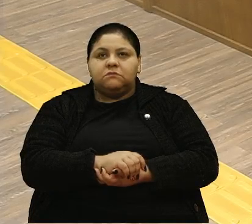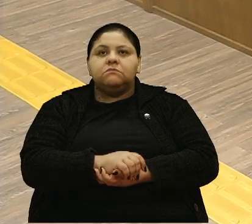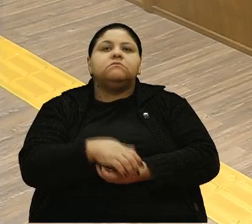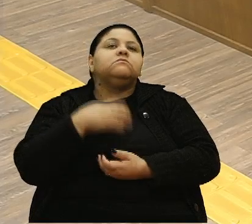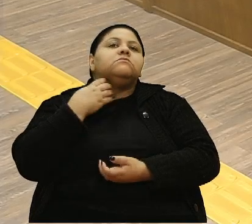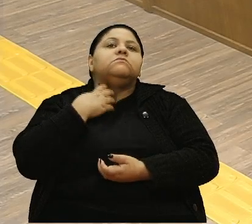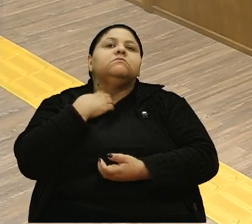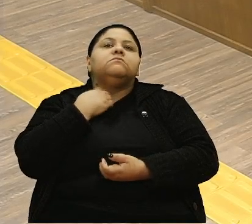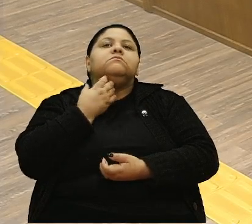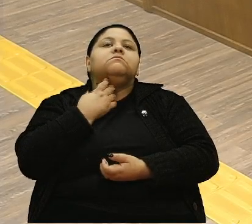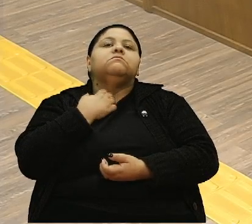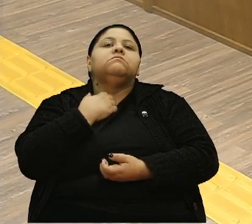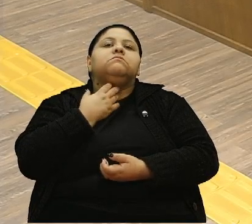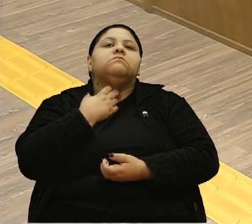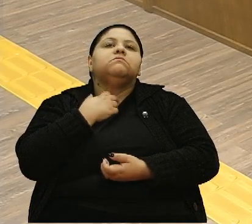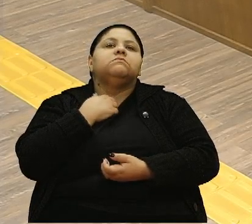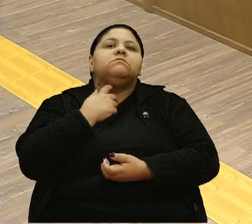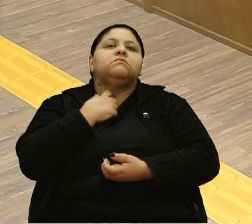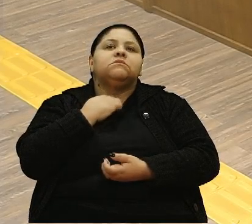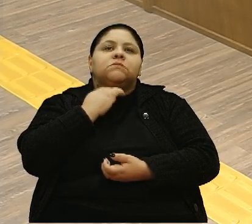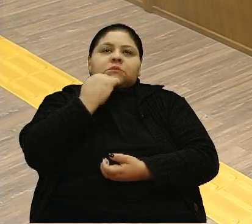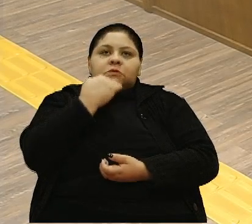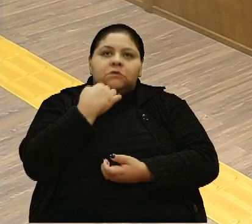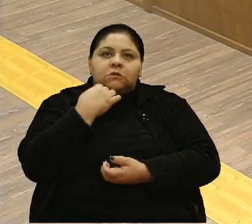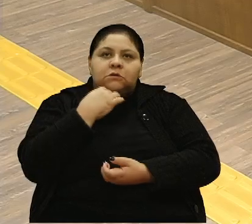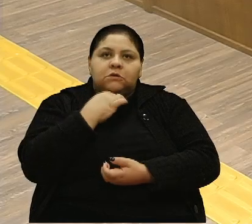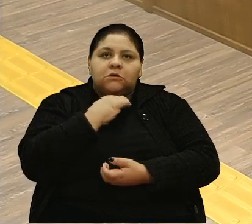Ô, Donei, é teu esse aqui?